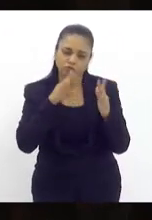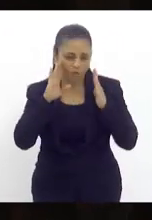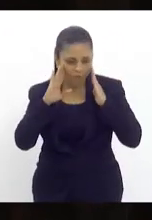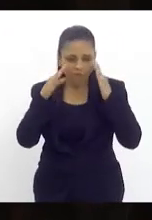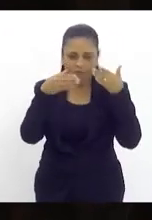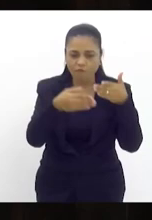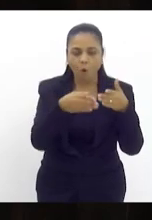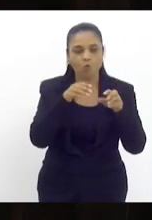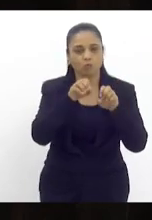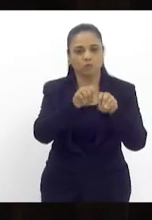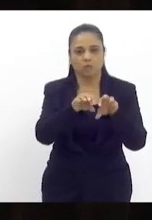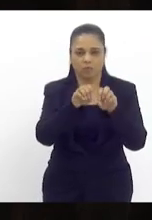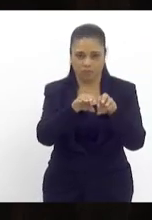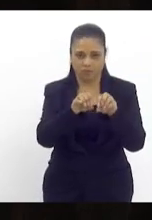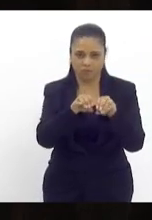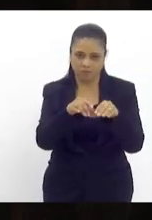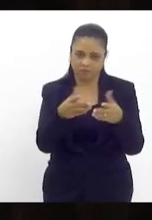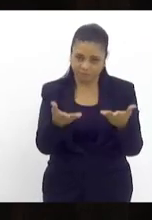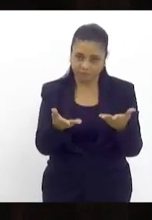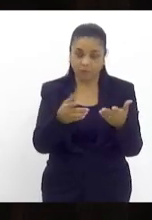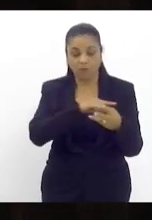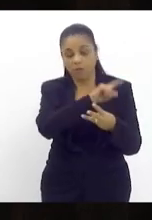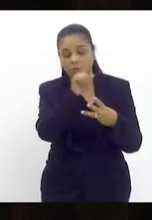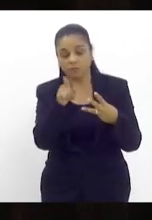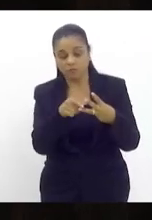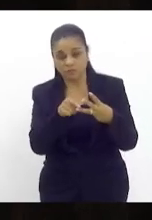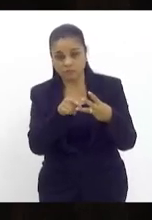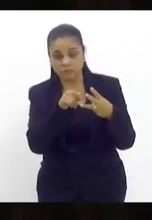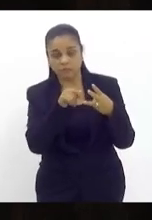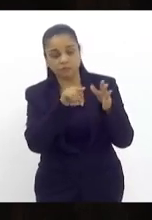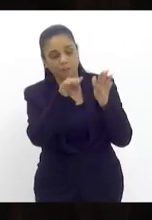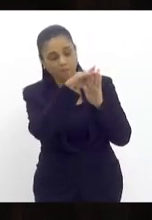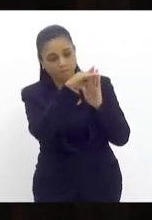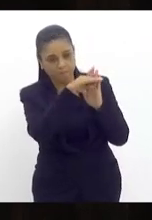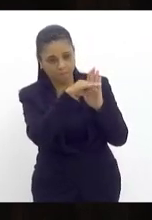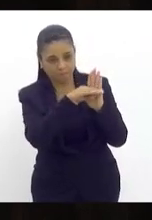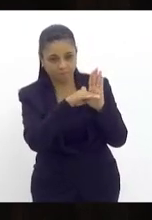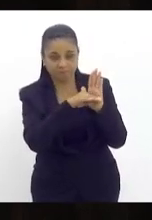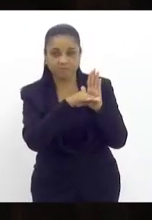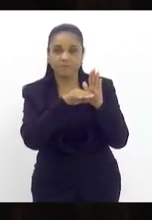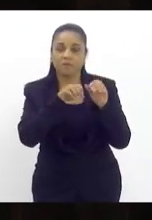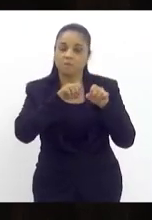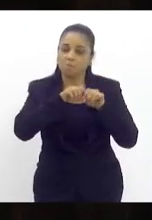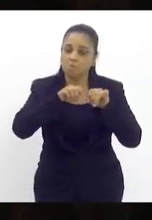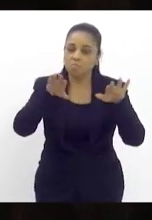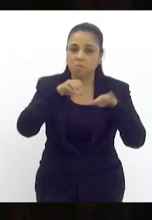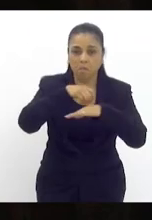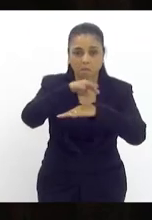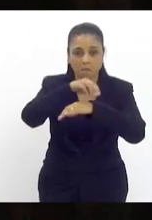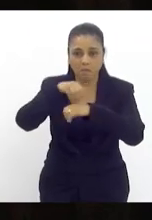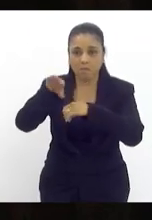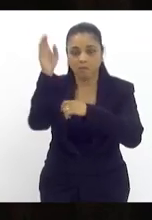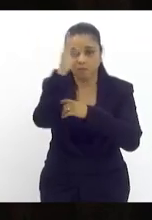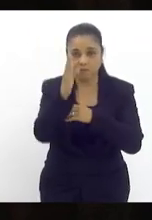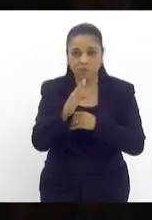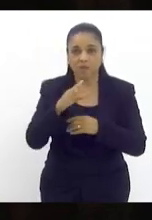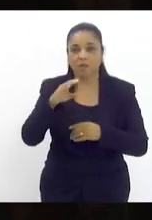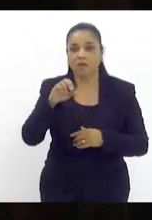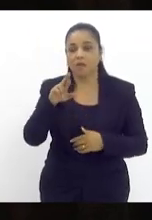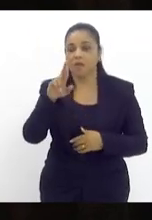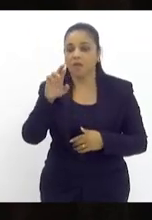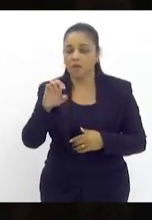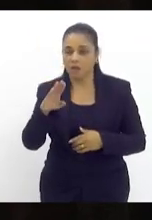na educação, como vocês podem ver. E o terceiro programa que nós espalhamos pelo Brasil foi o Reconnect,